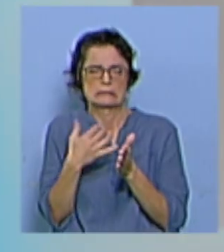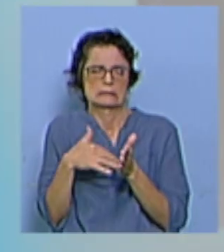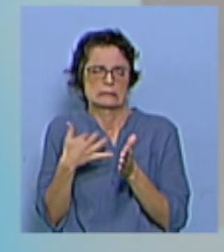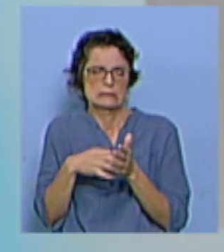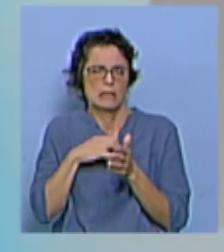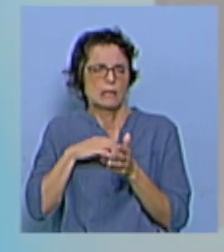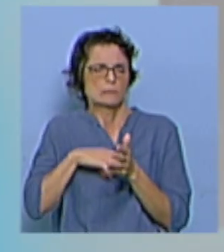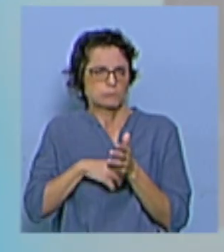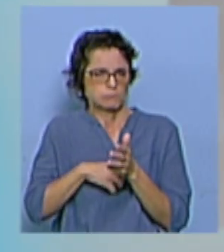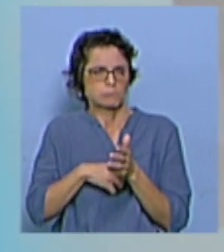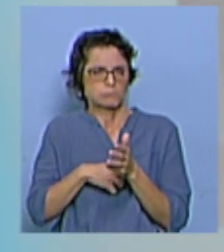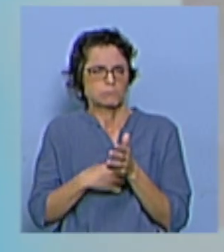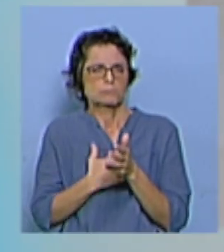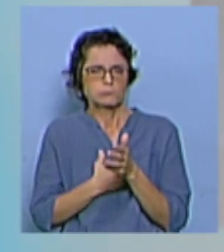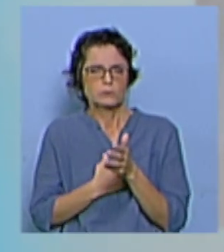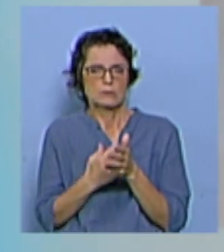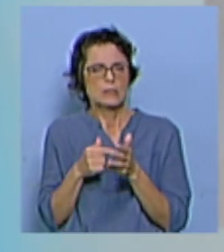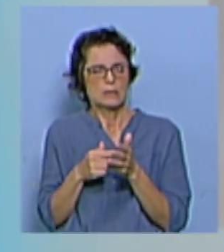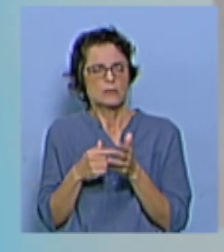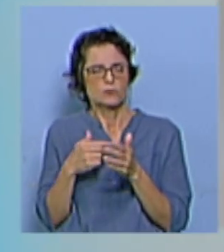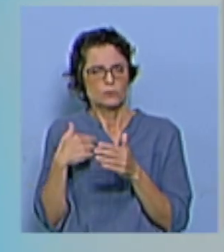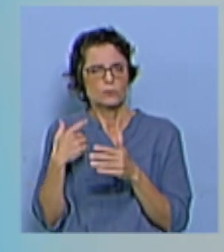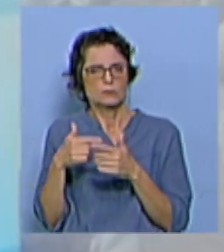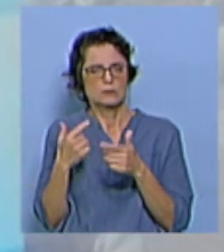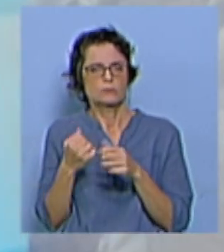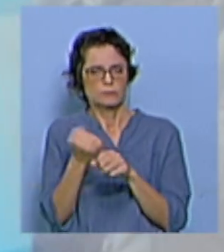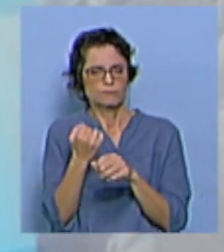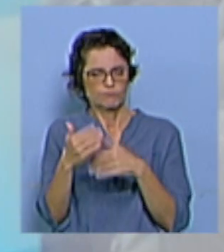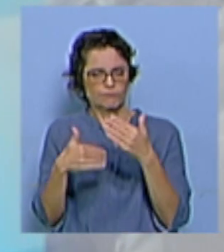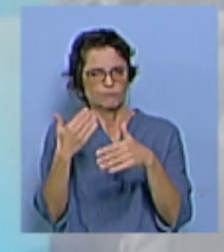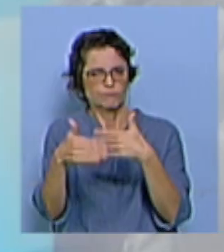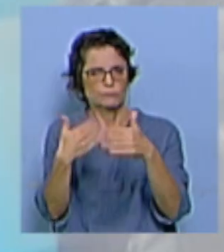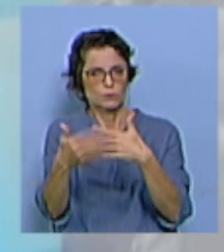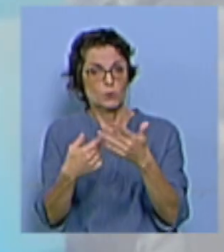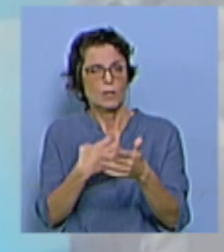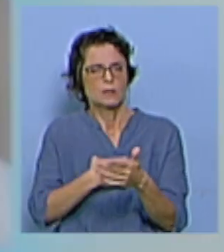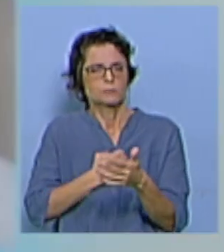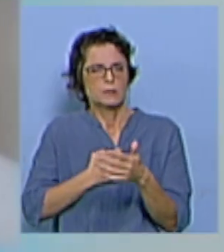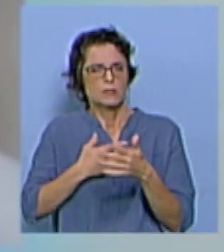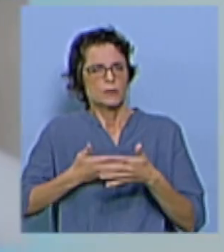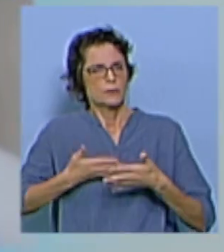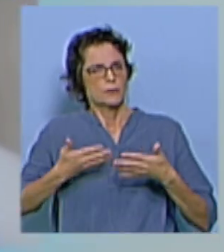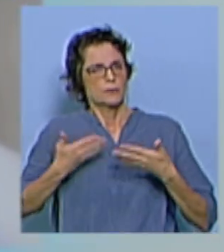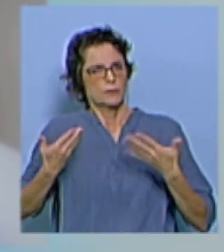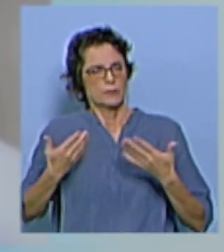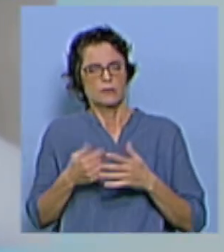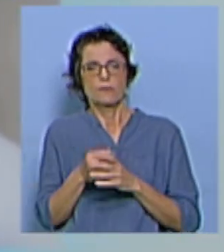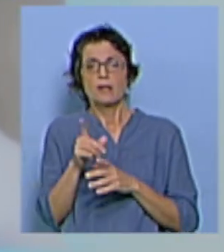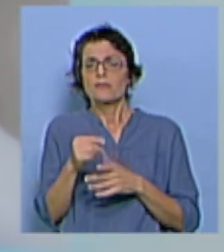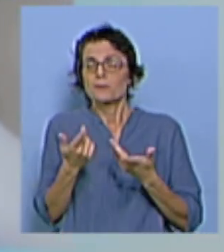mais à frente, portanto, vai ter que ser trabalhado. Mas outras dinâmicas, como os casamentos, não é? Também foi muito triste às vezes